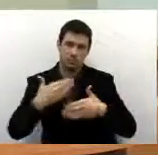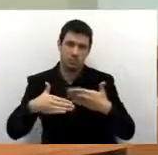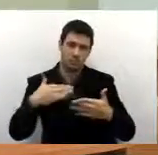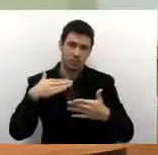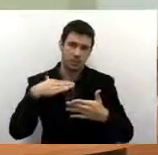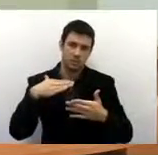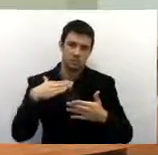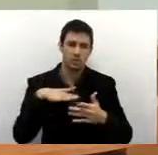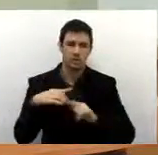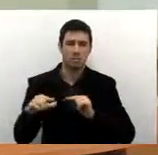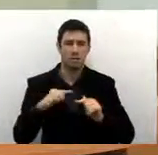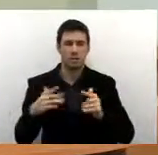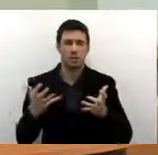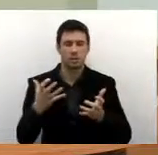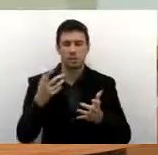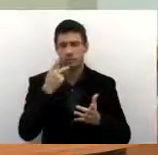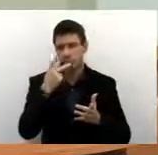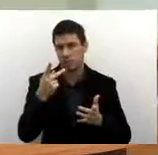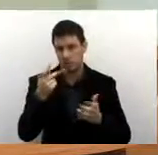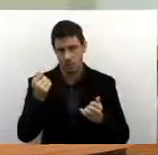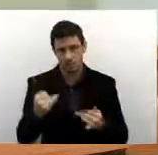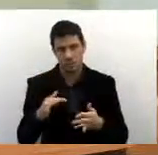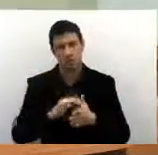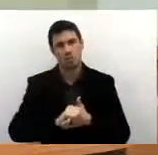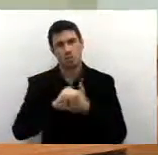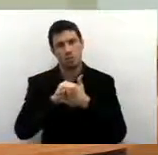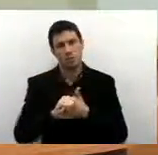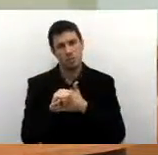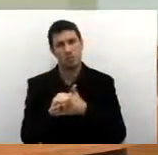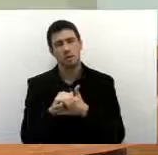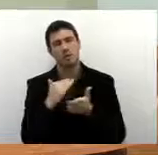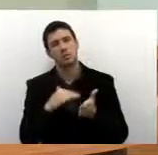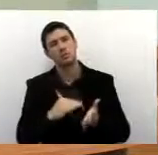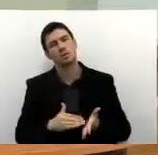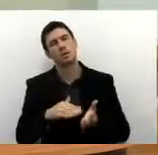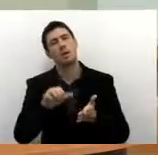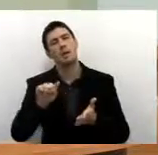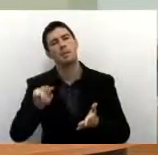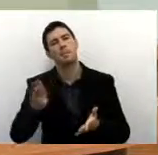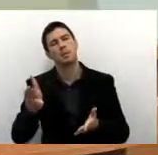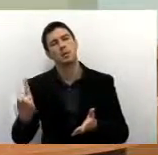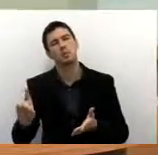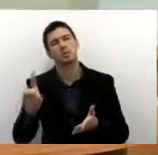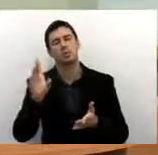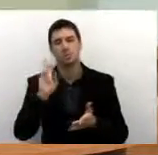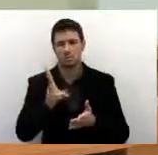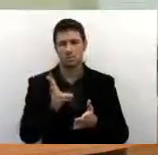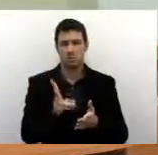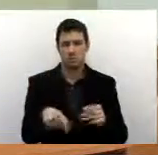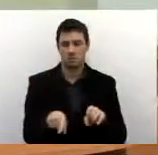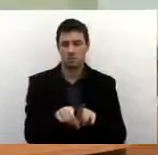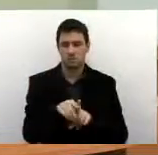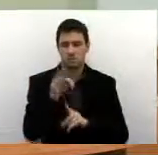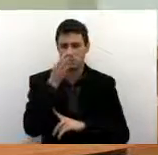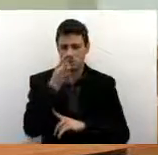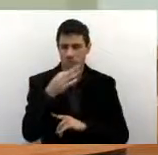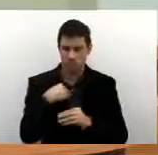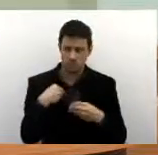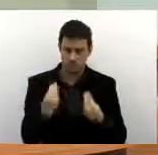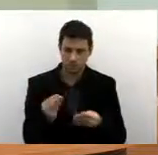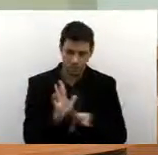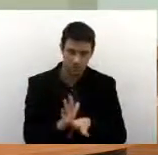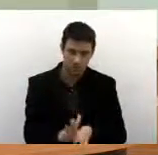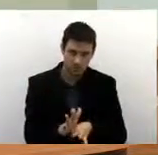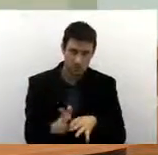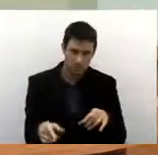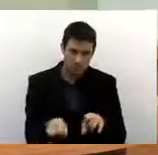trabalhos. Então, o que eu queria dizer é apenas isso aí, mas cumprimentar o secretário Ábido, que gentilmente, sempre quando entramos em contato, é um dos secretários